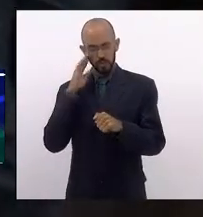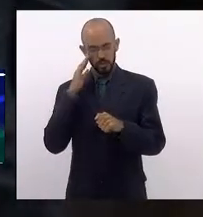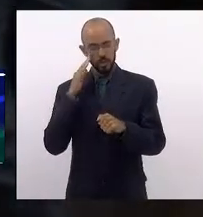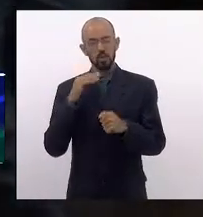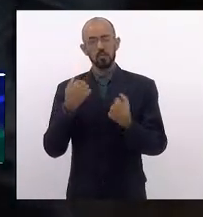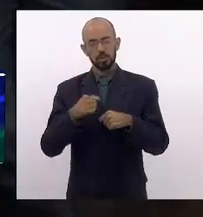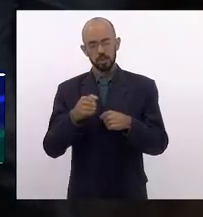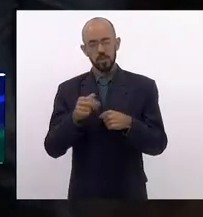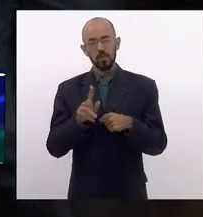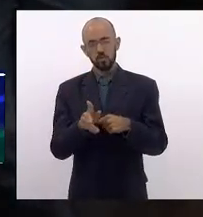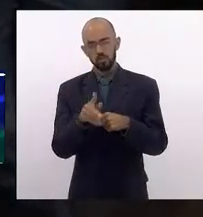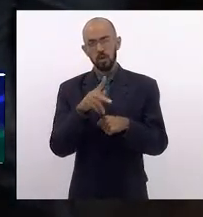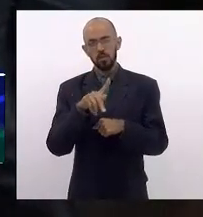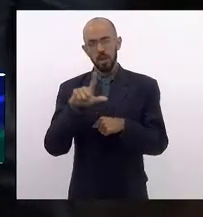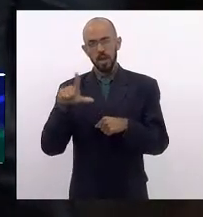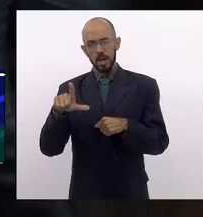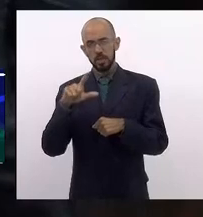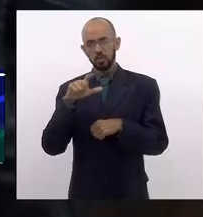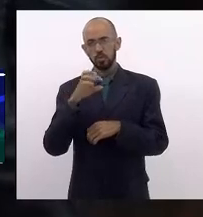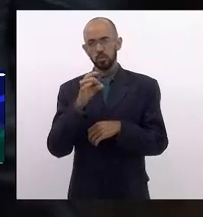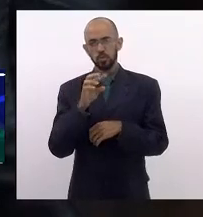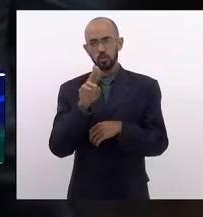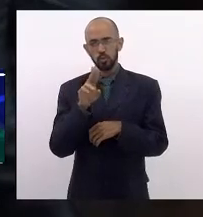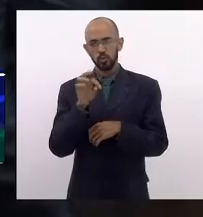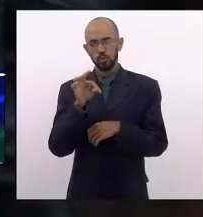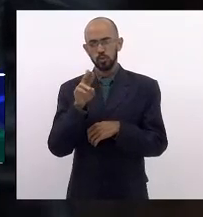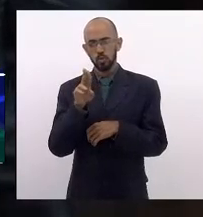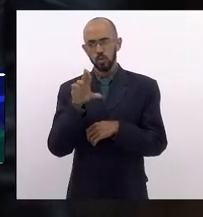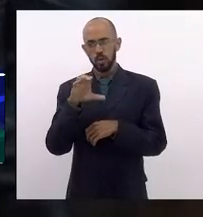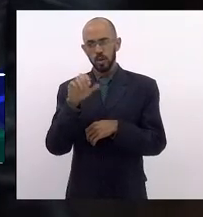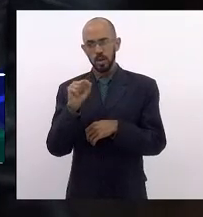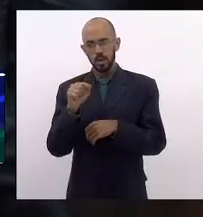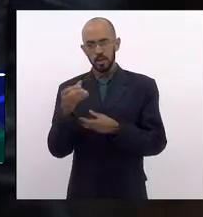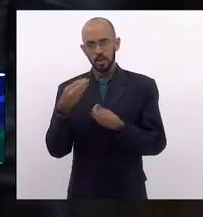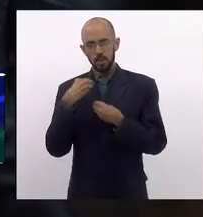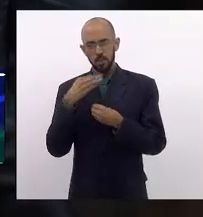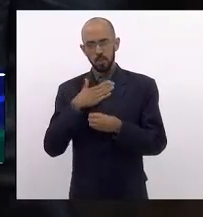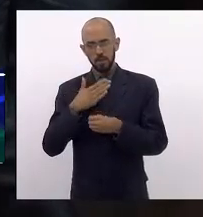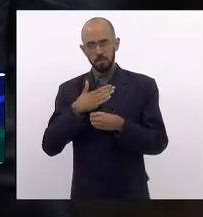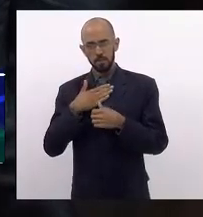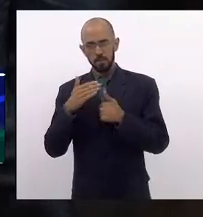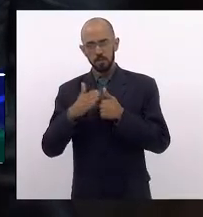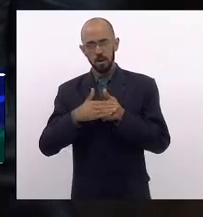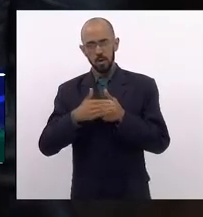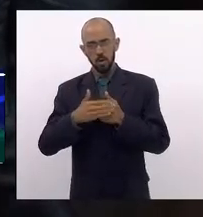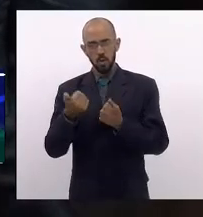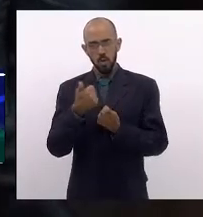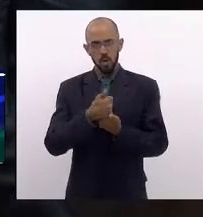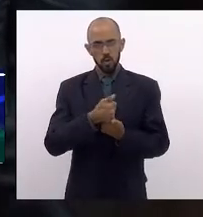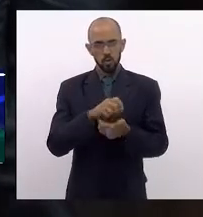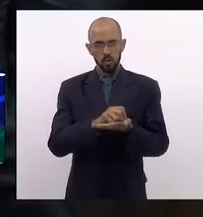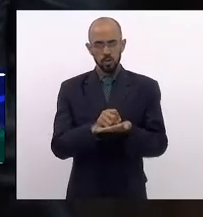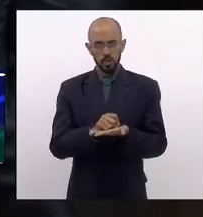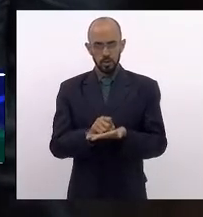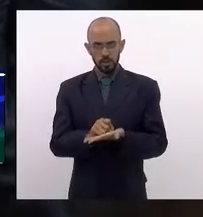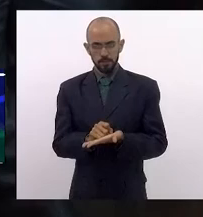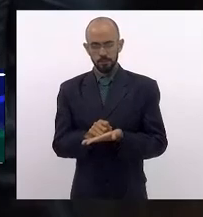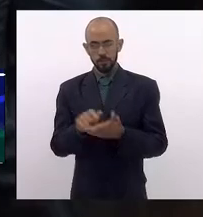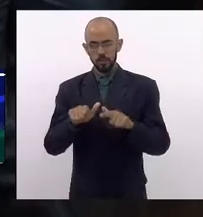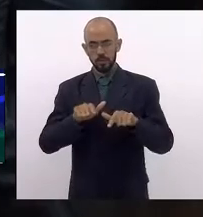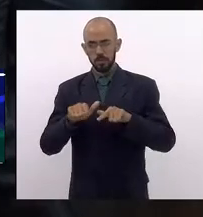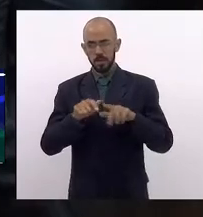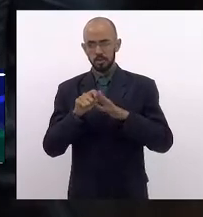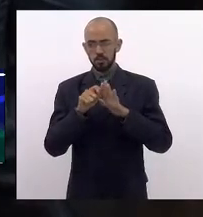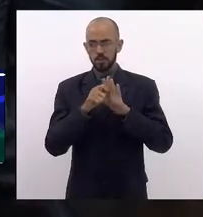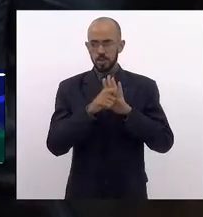Gustavo tutuca eu agradeço ao tutuca por ter me concedido a coautoria e é um trabalho de meses que vem sendo feito já houve audiência